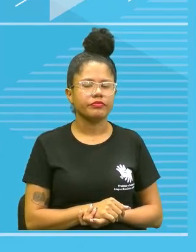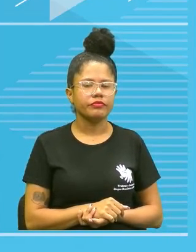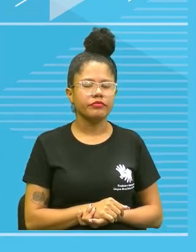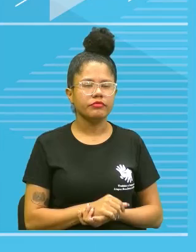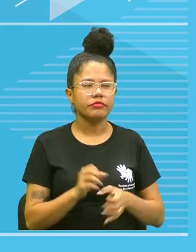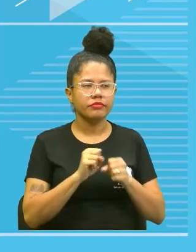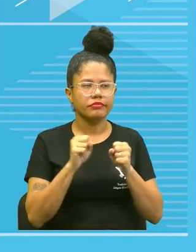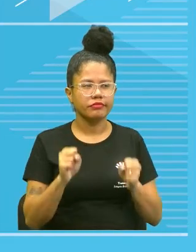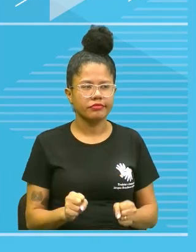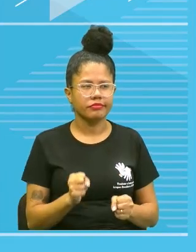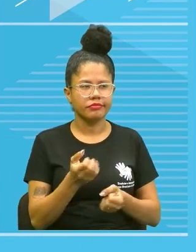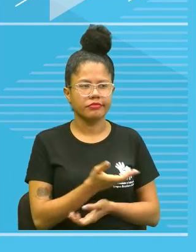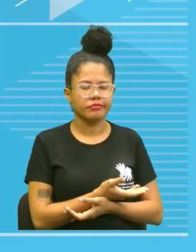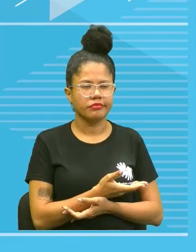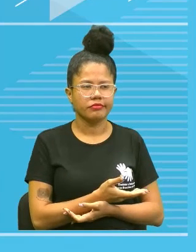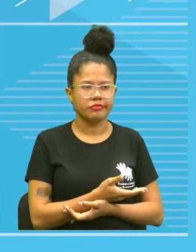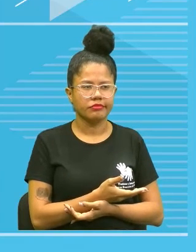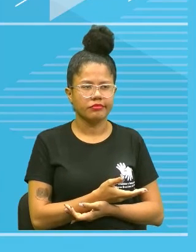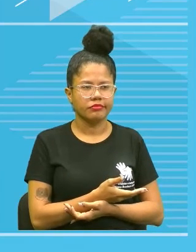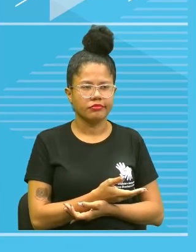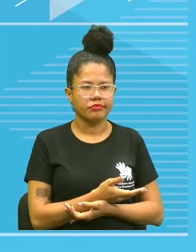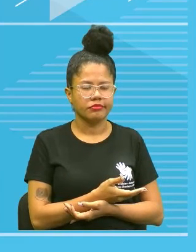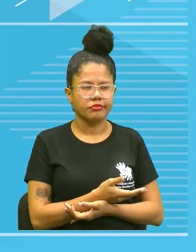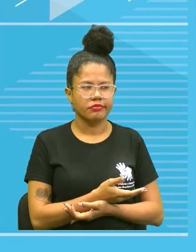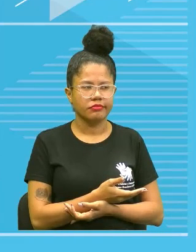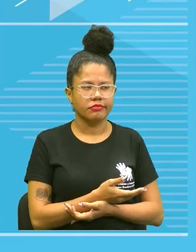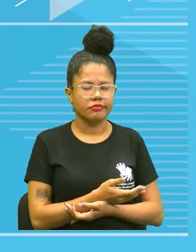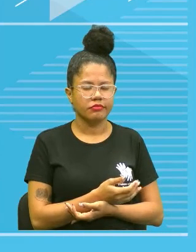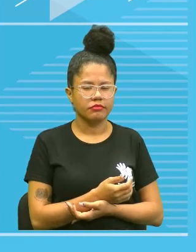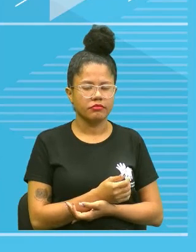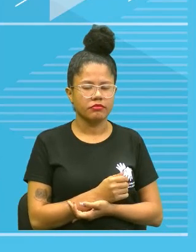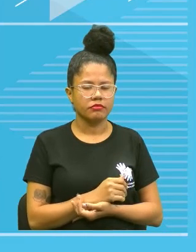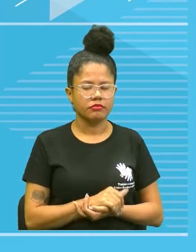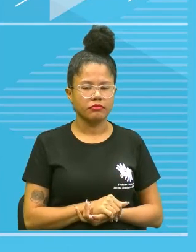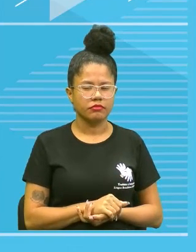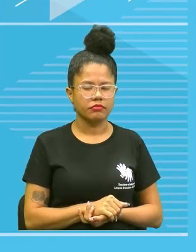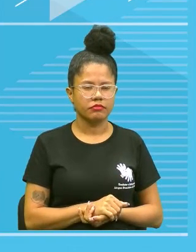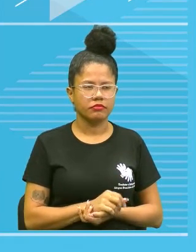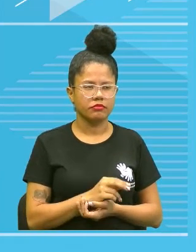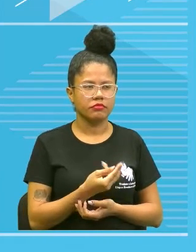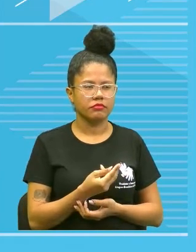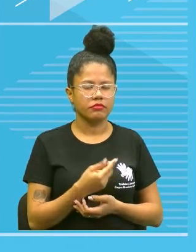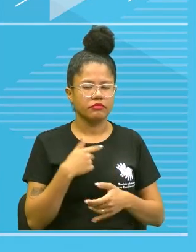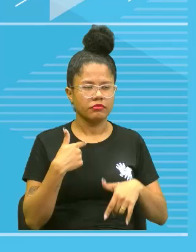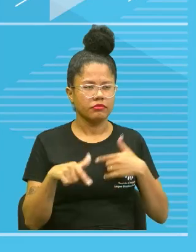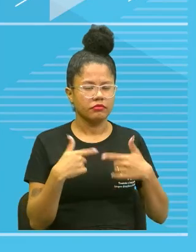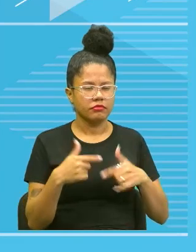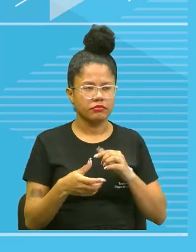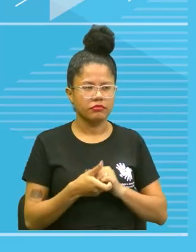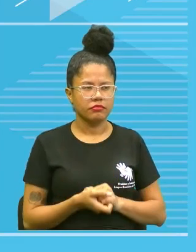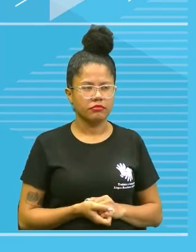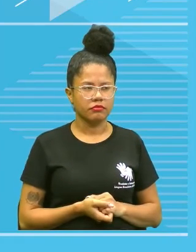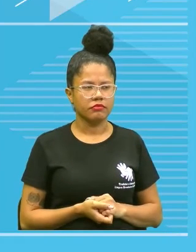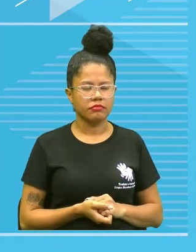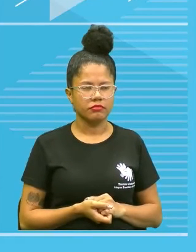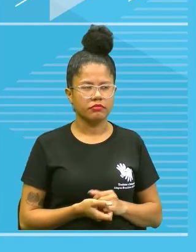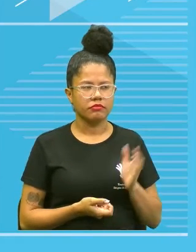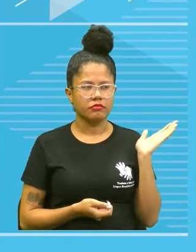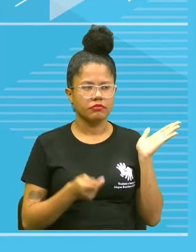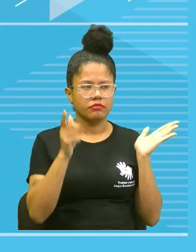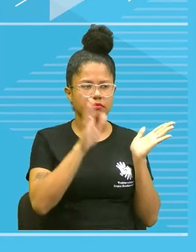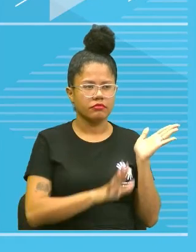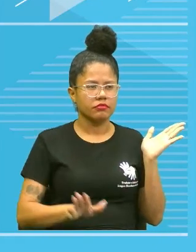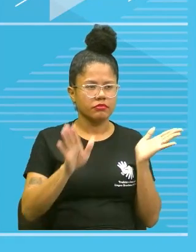sistemas que trabalham baseados na transformação de calor em trabalho, ou vice-versa, como explicado acima. De forma